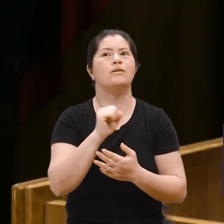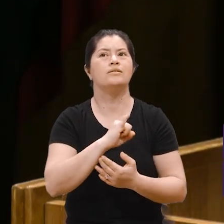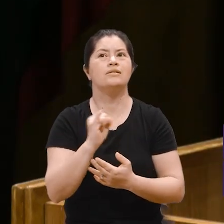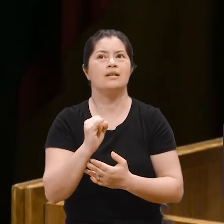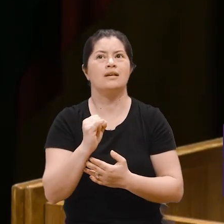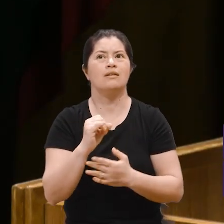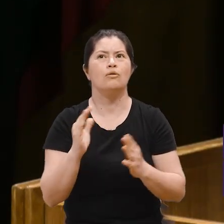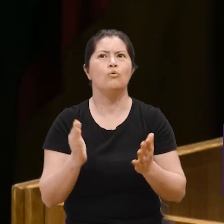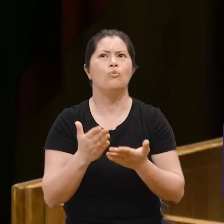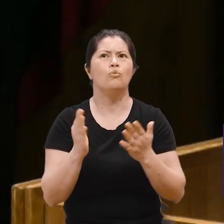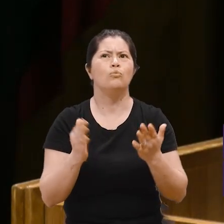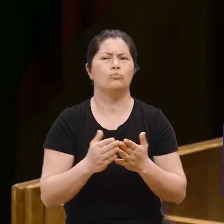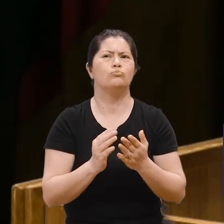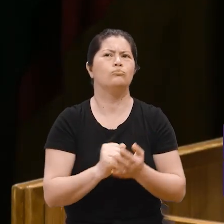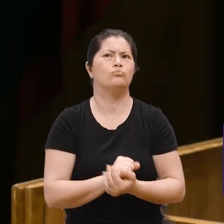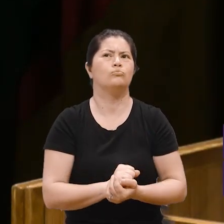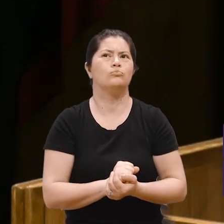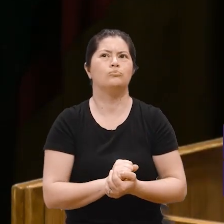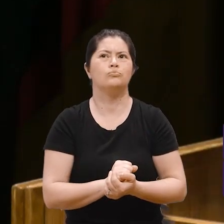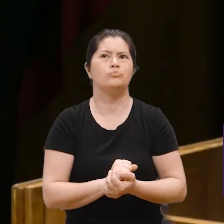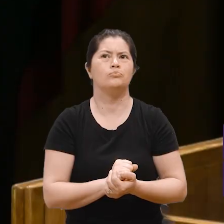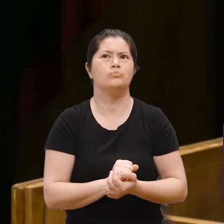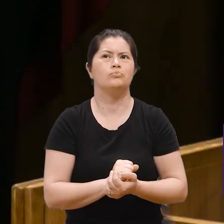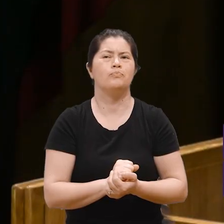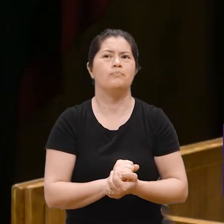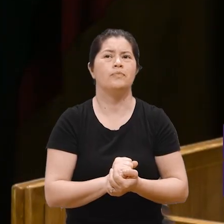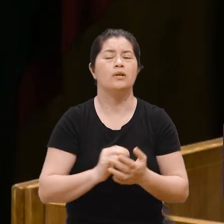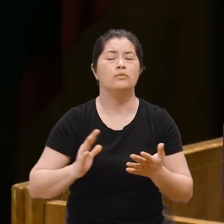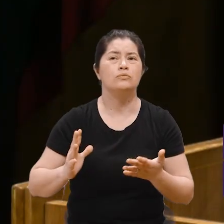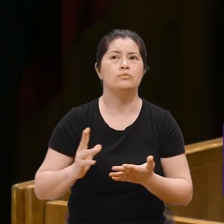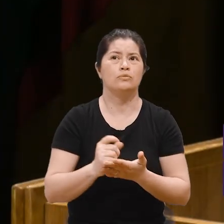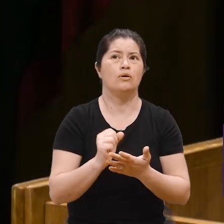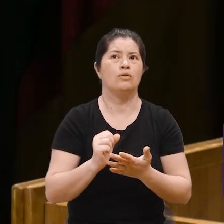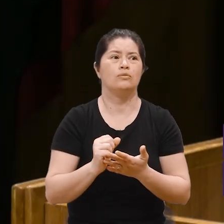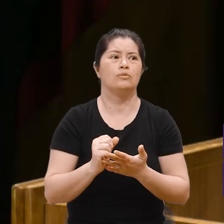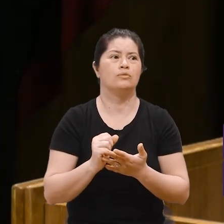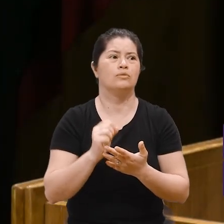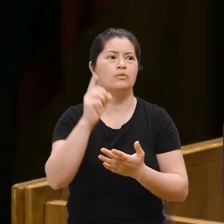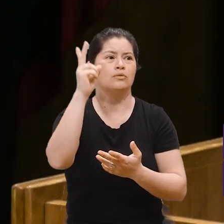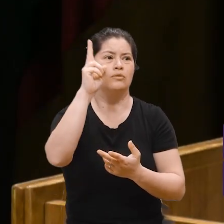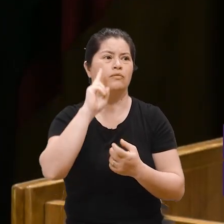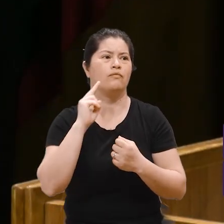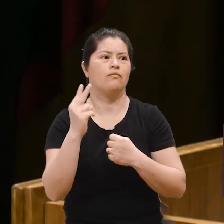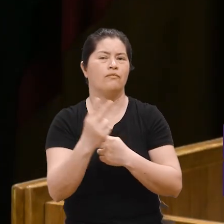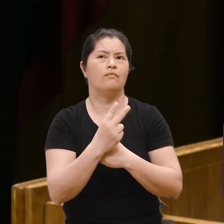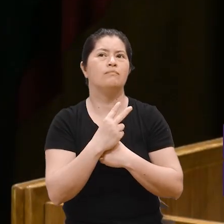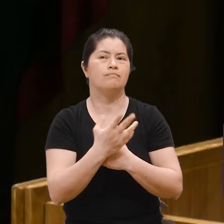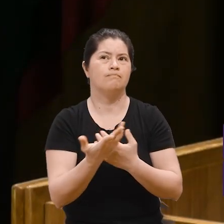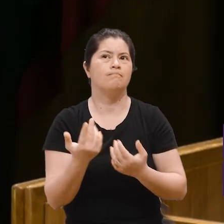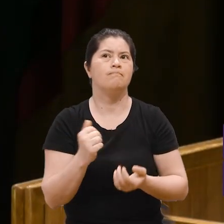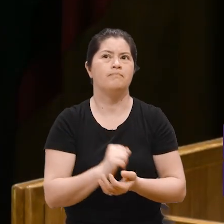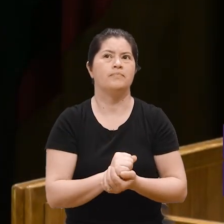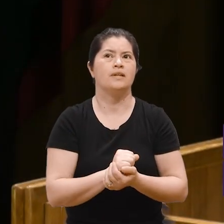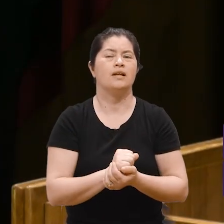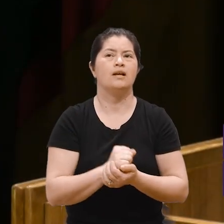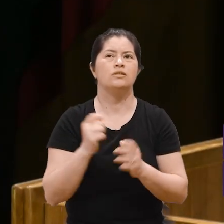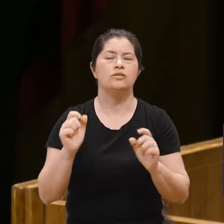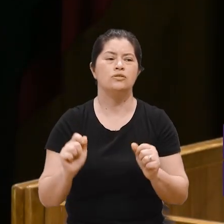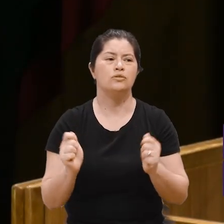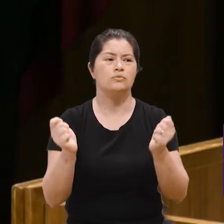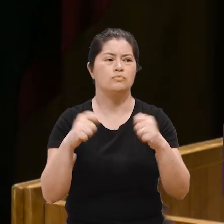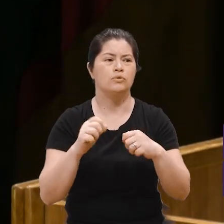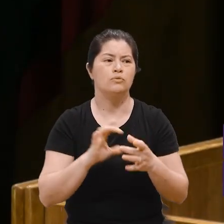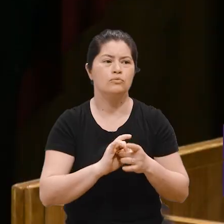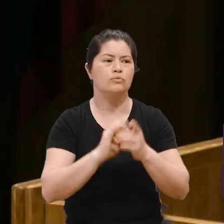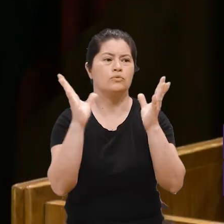mundos, o grande árbitro dos mundos, nos ampare a todos e nos conserve ainda com saúde e disposição para o trabalho por muito